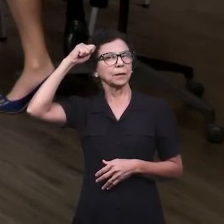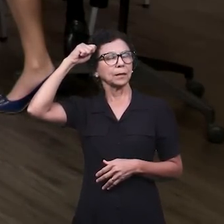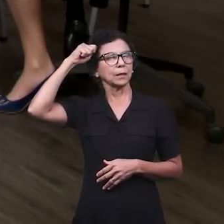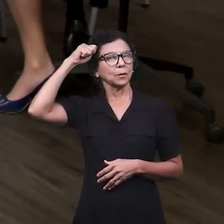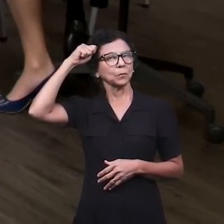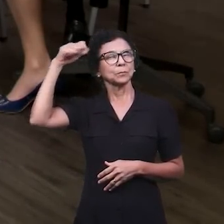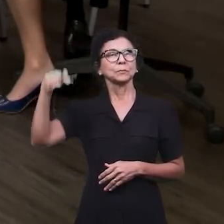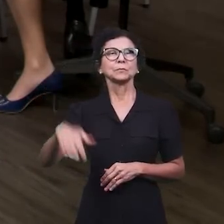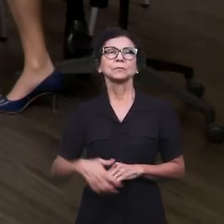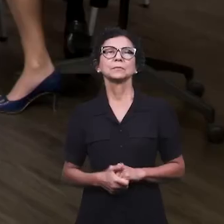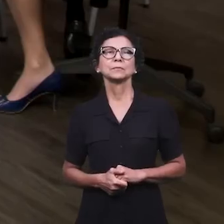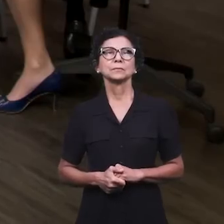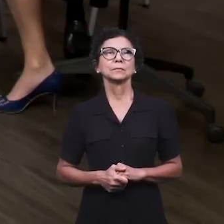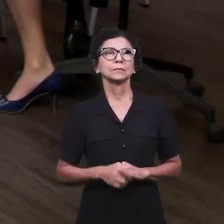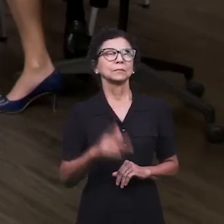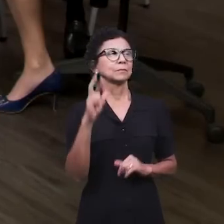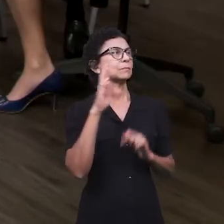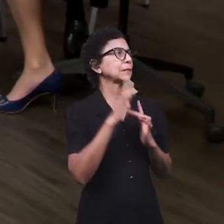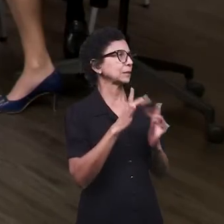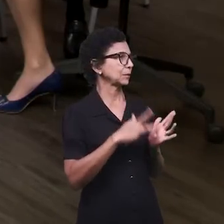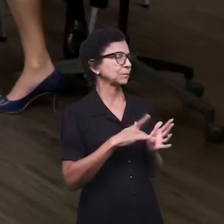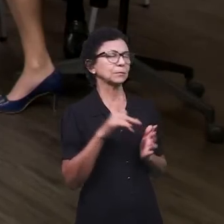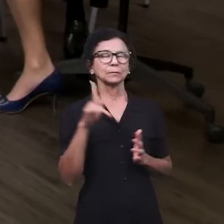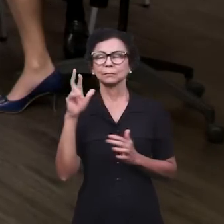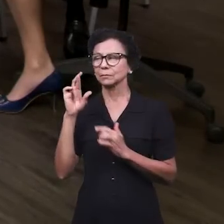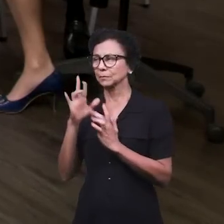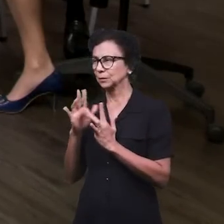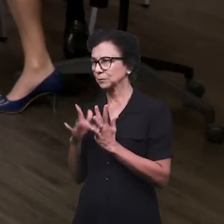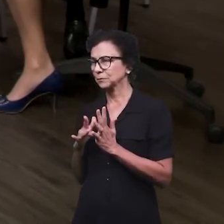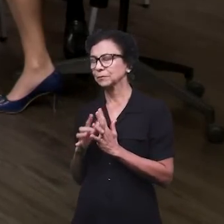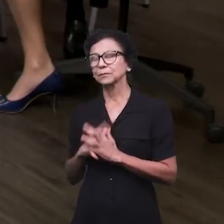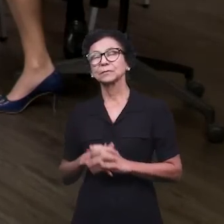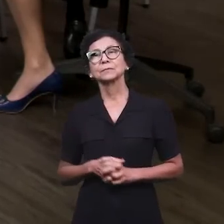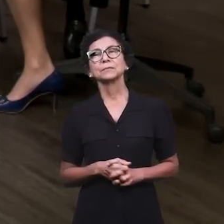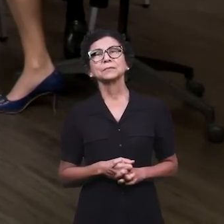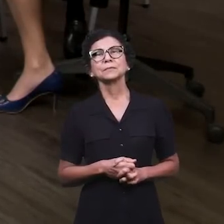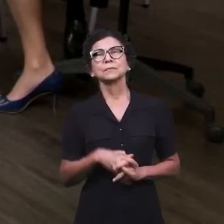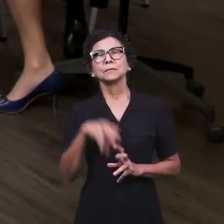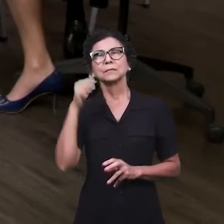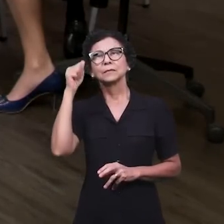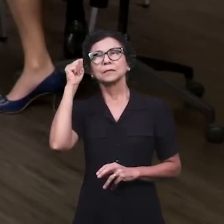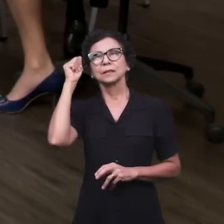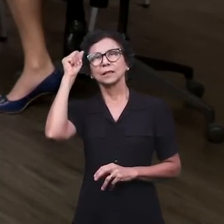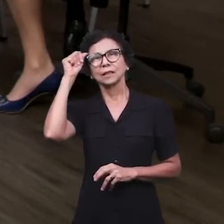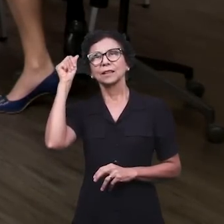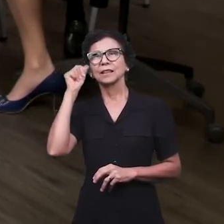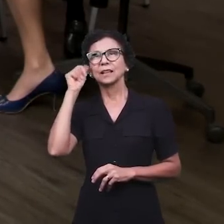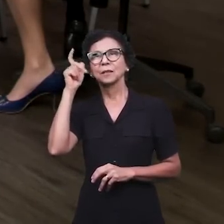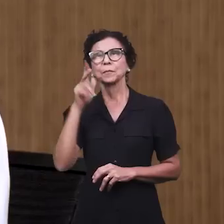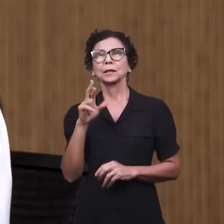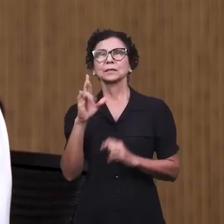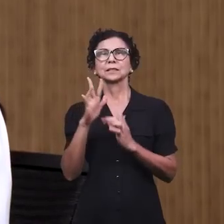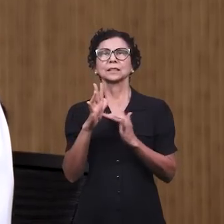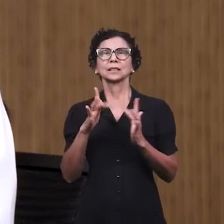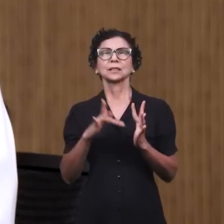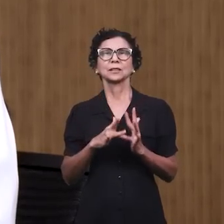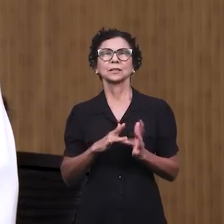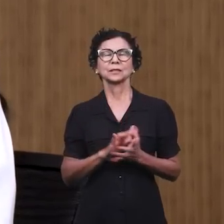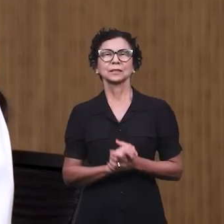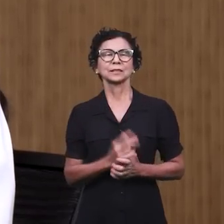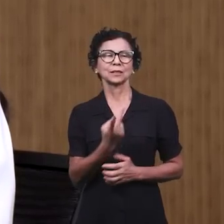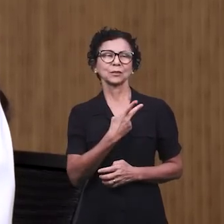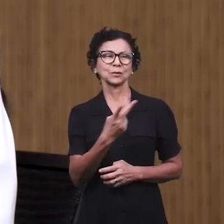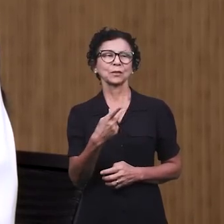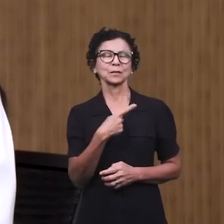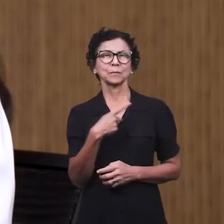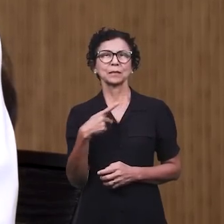estaremos juntos na próxima edição. Paz do Senhor. A parte do Senhor. Muito bem. Minha colega Andréia, a paz do Senhor. A paz do